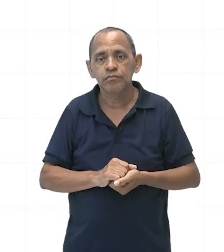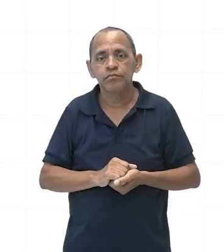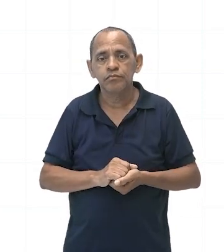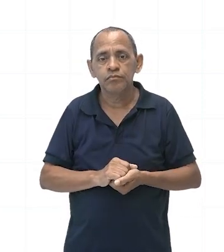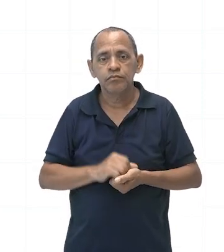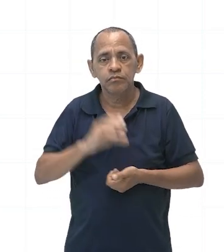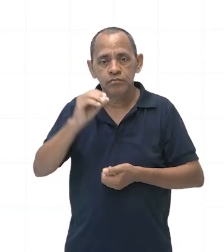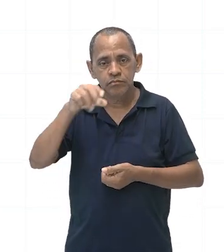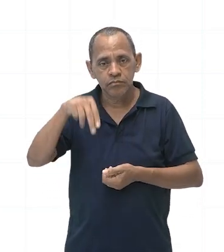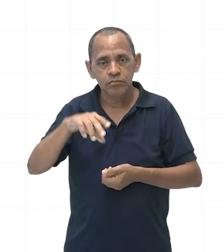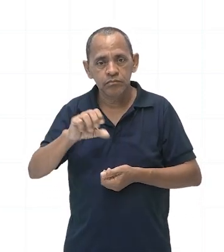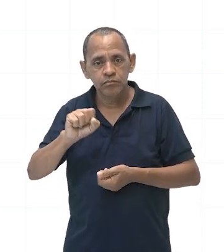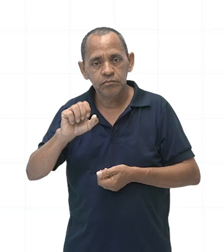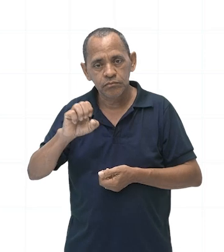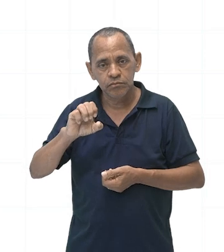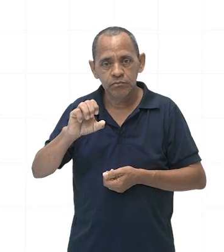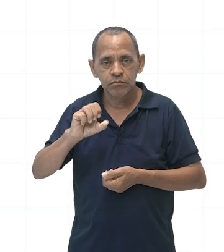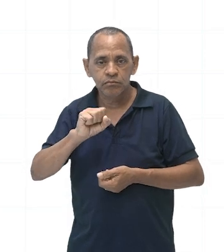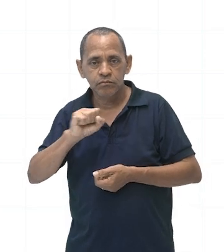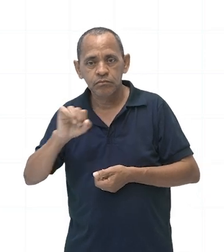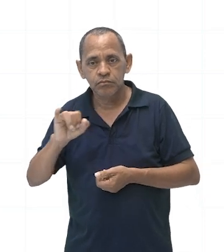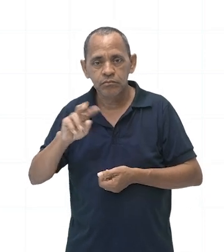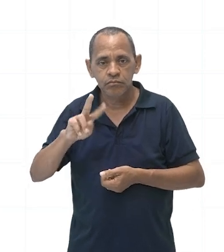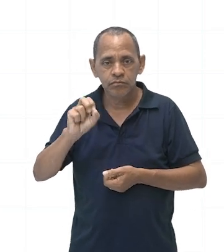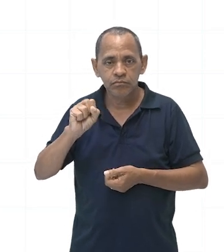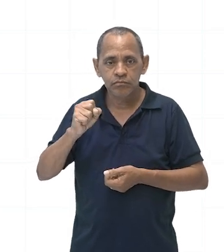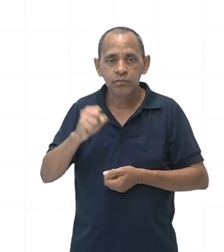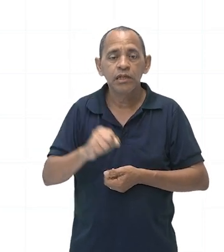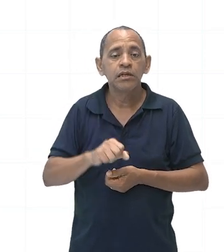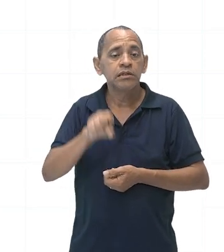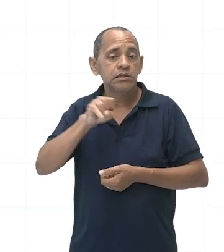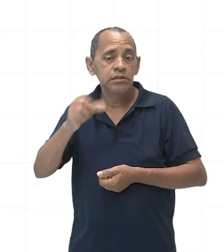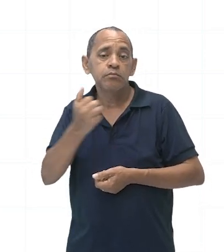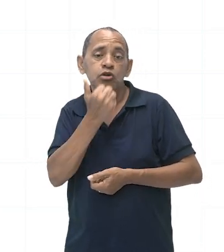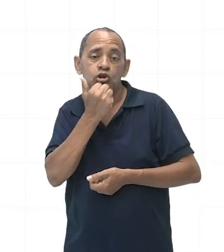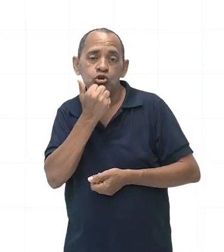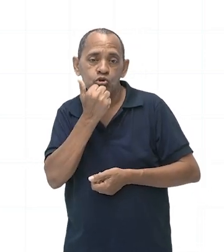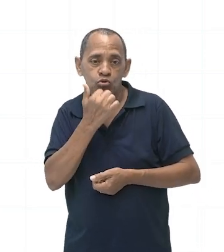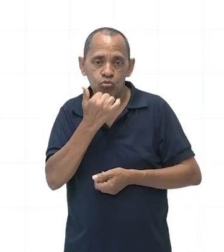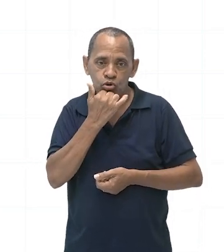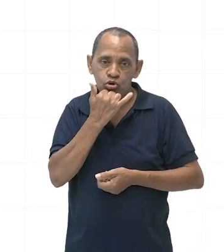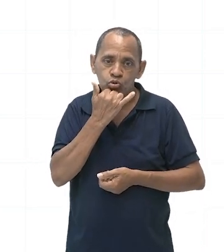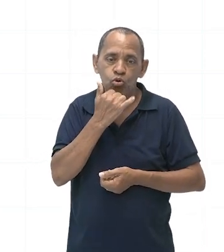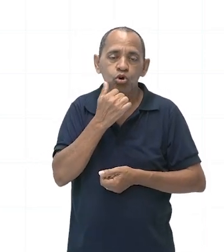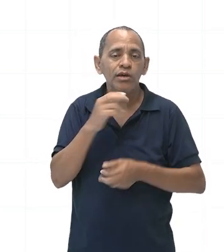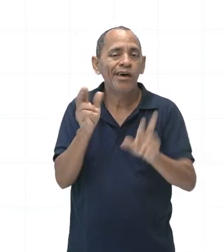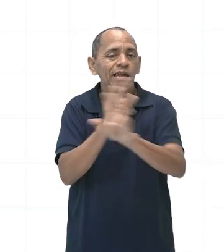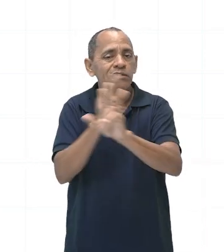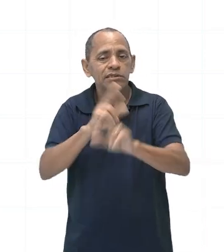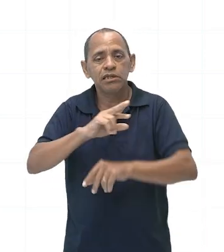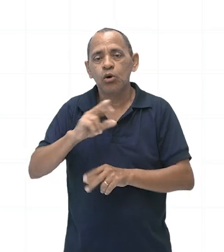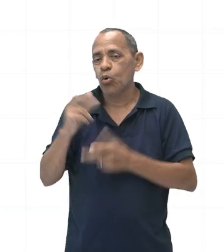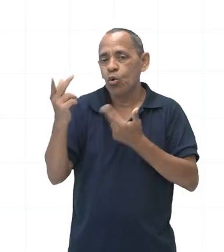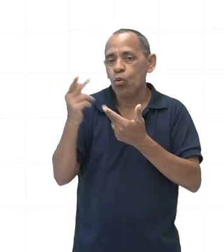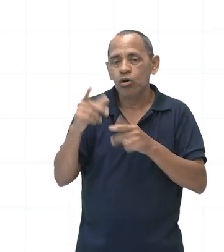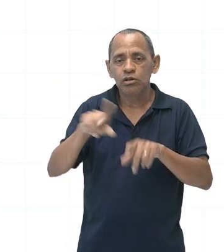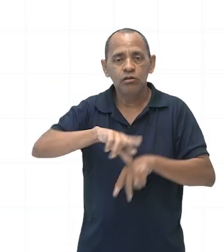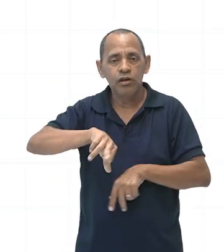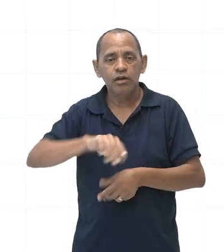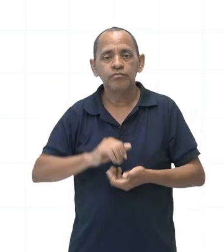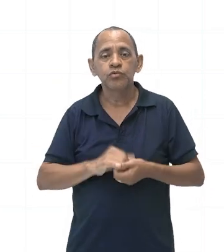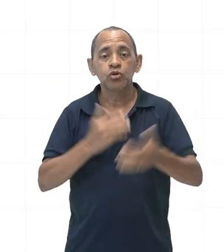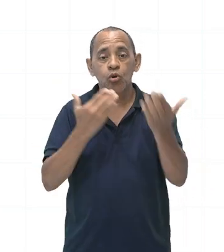Concessivas, ainda que eu te perdoe, nossa relação não será mais a mesma, para a gente relembrar aí as nossas orações.